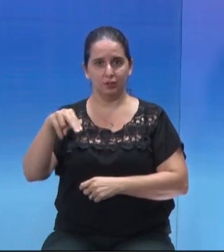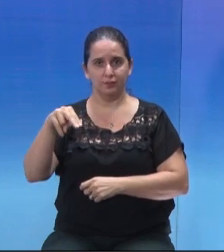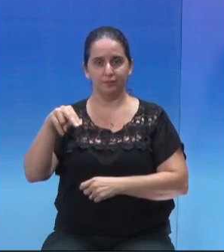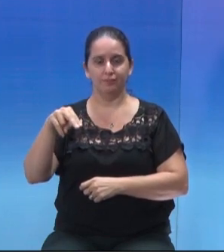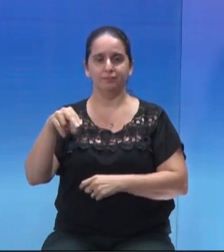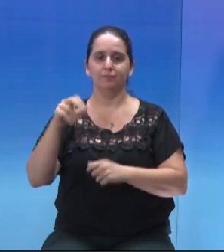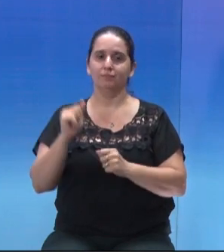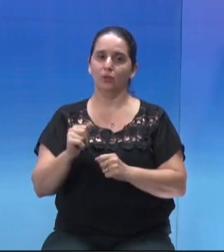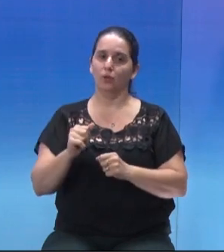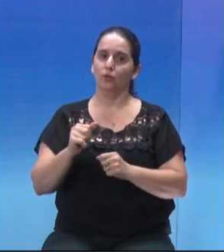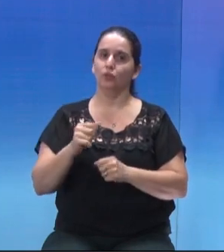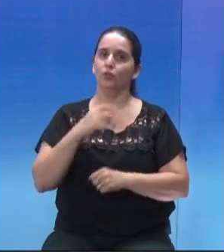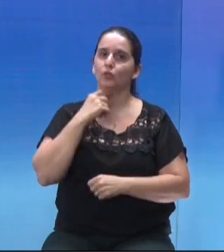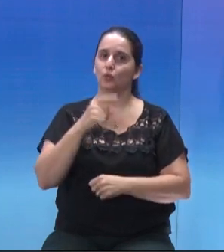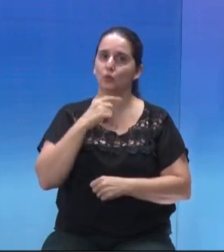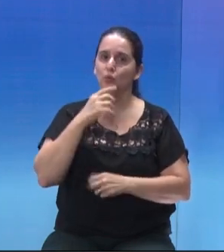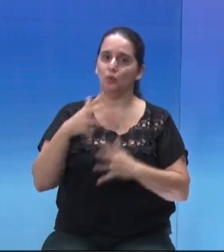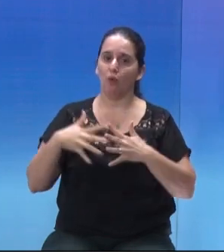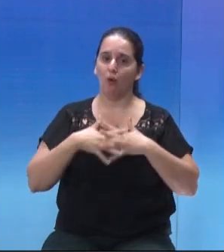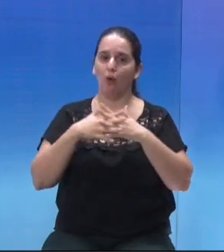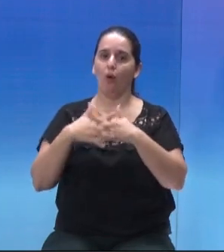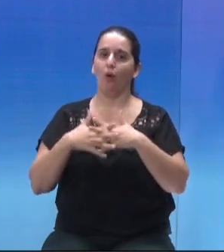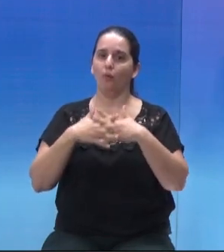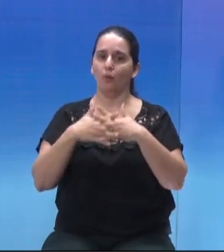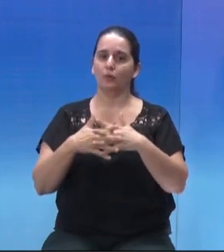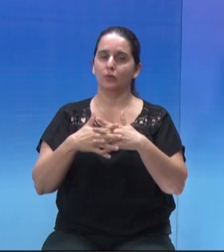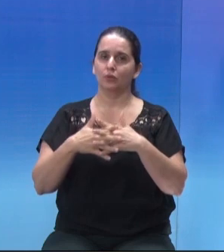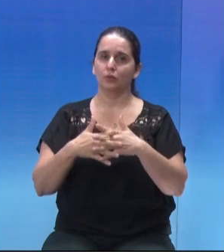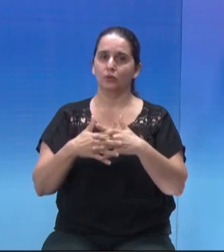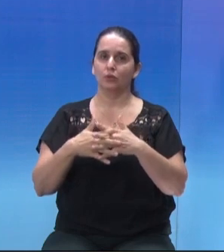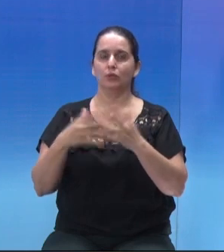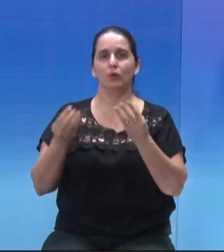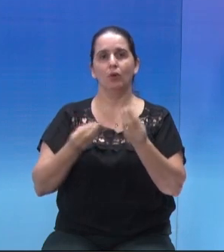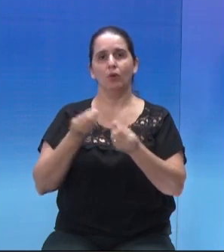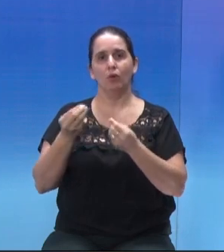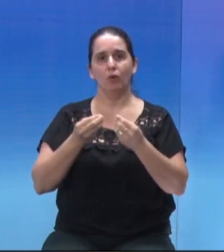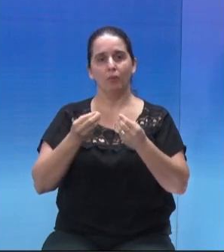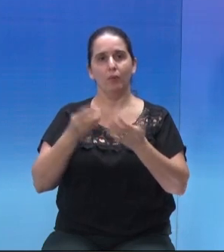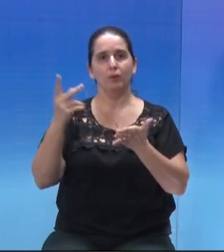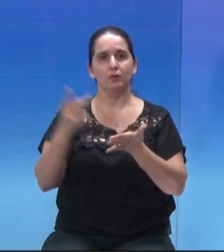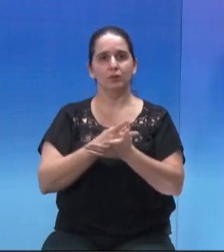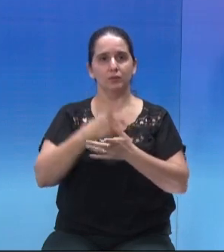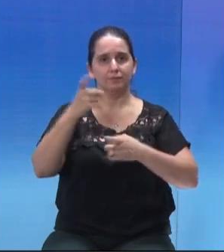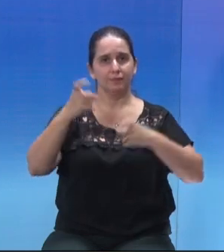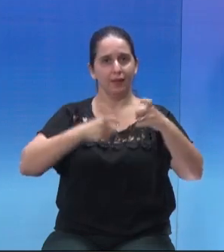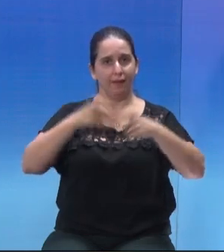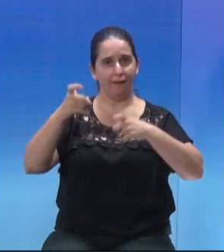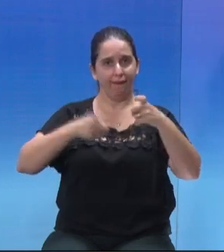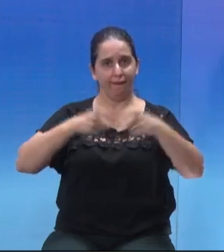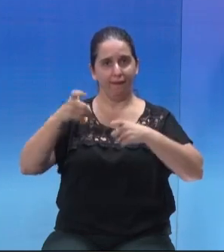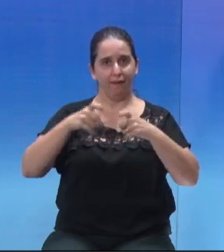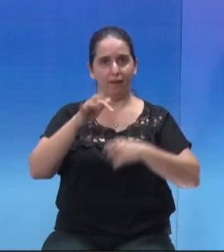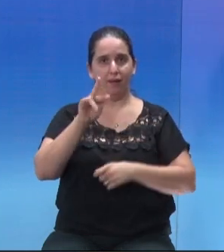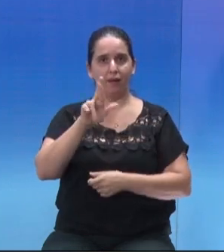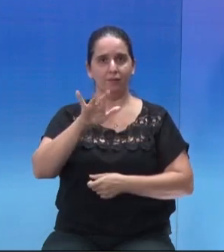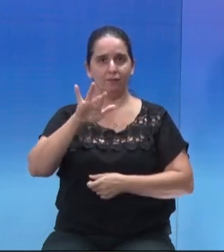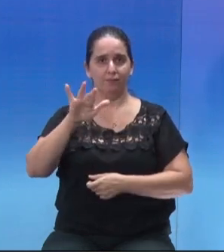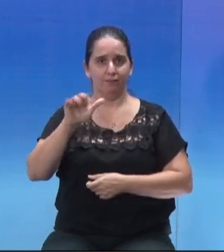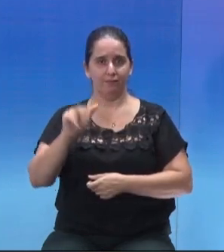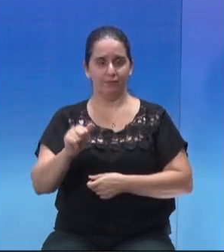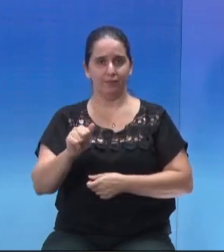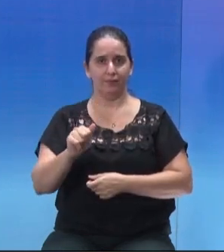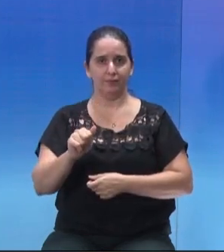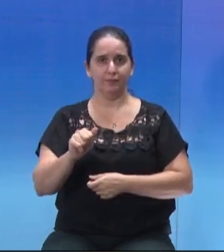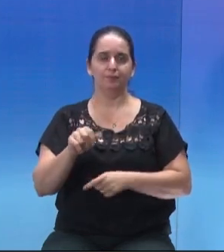A, pode confundir alguém que está pensando, né, sobre as guerras que Estados Unidos e direitos civis também era